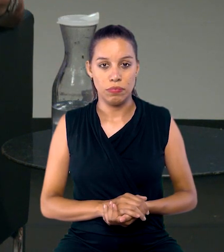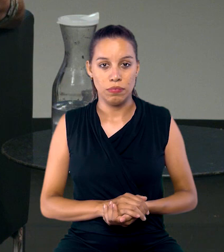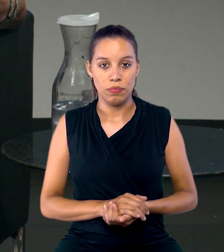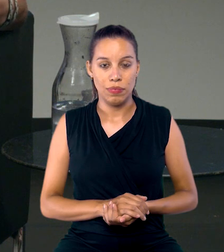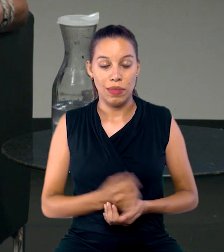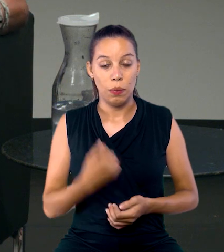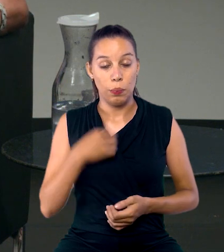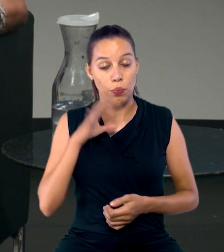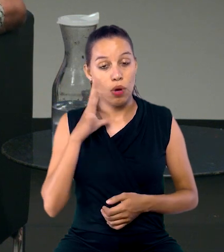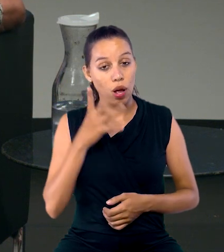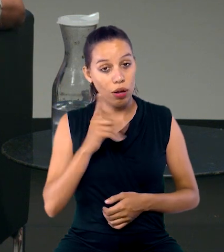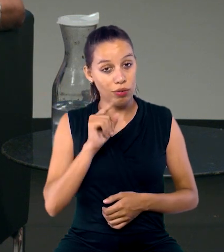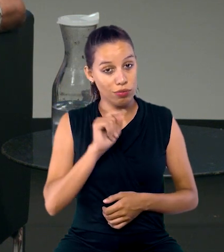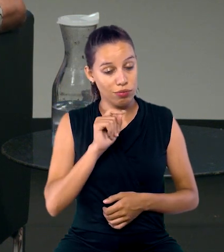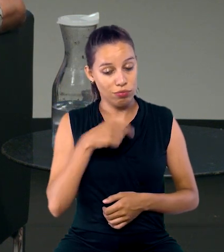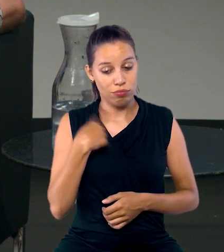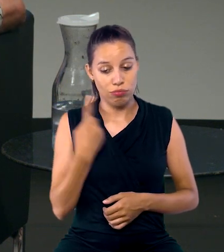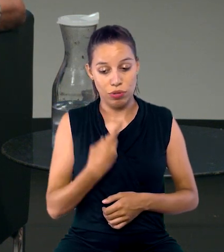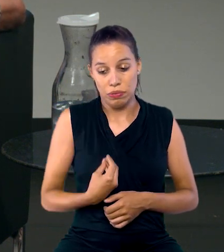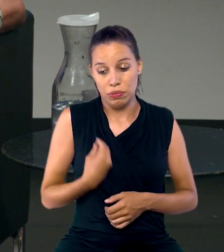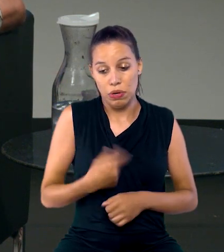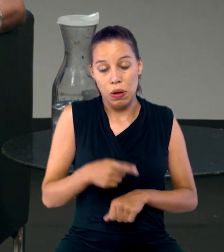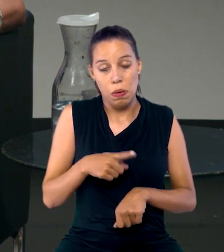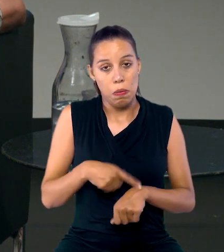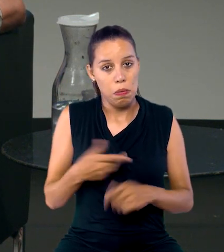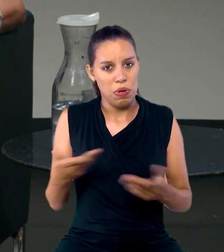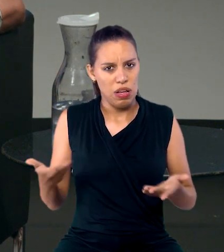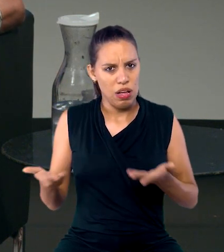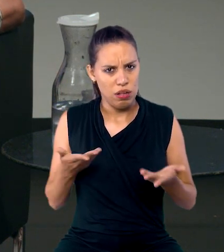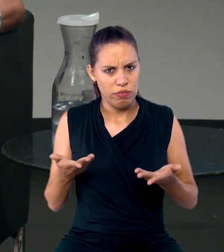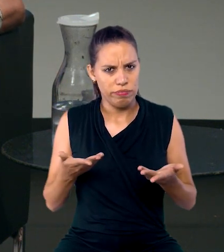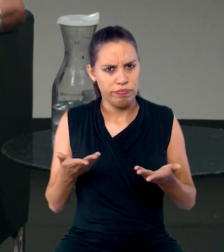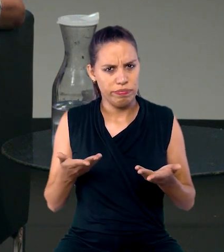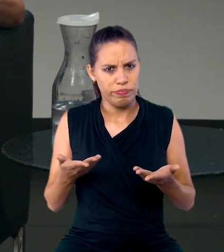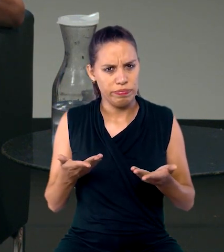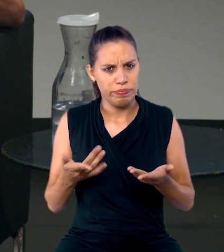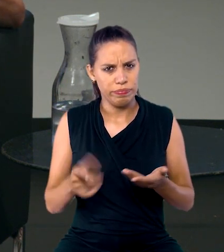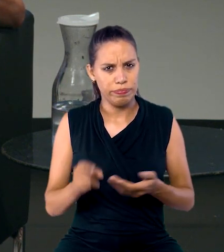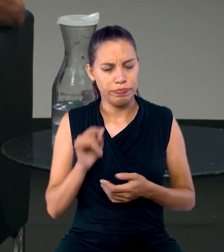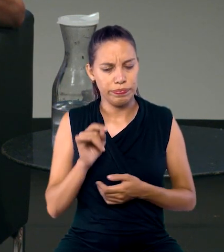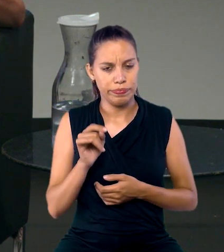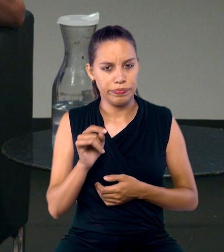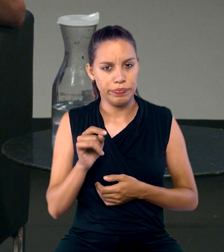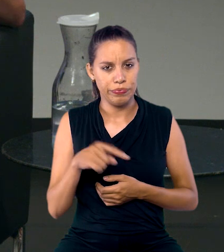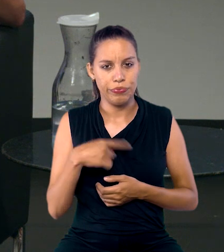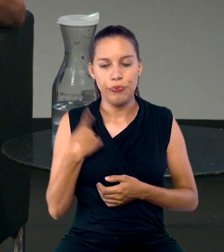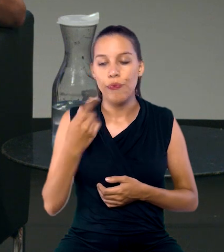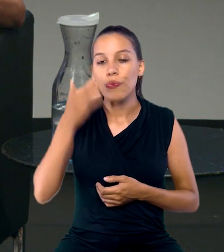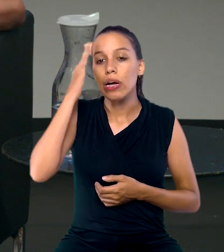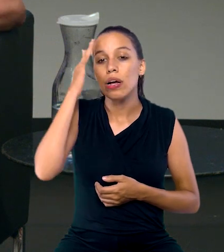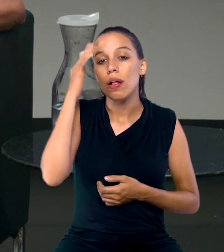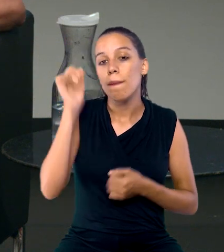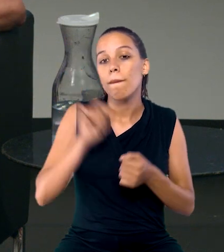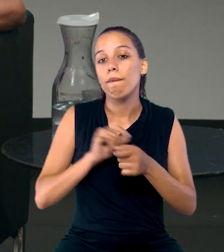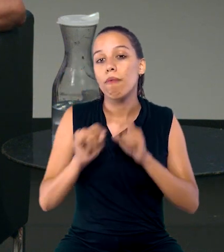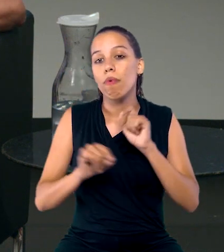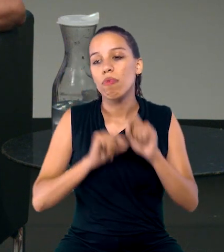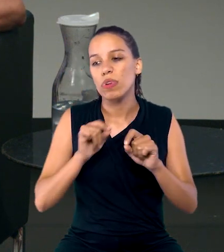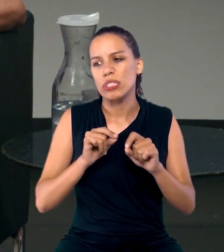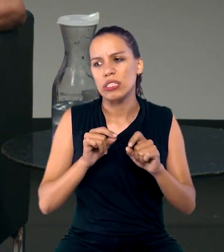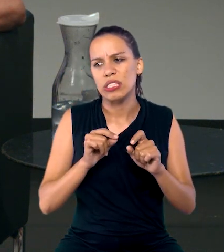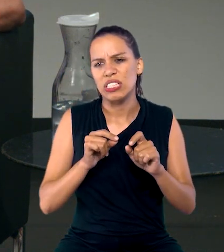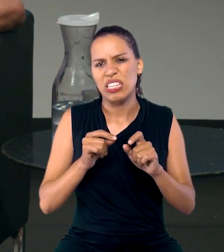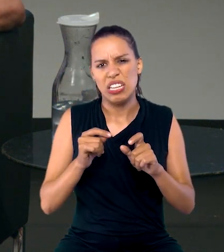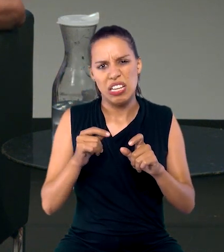eu venho falando há muito tempo assim, que eu acho que a gente está num momento que o que a gente sabe fazer não